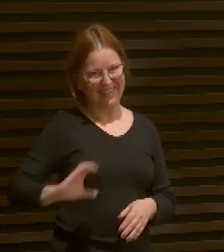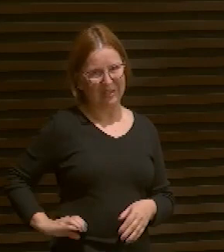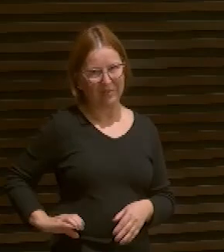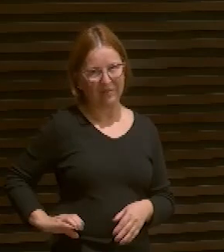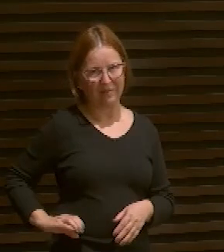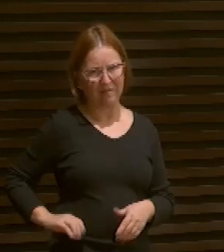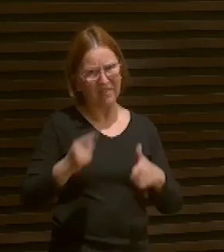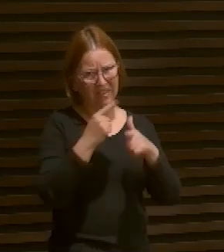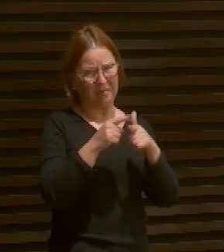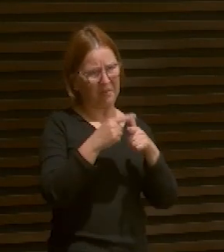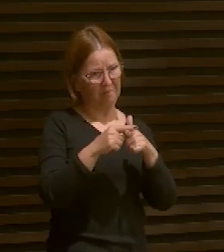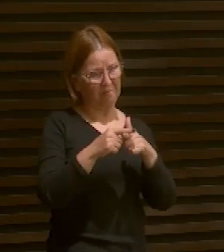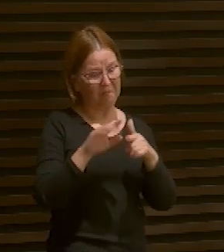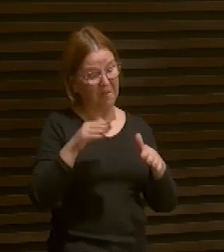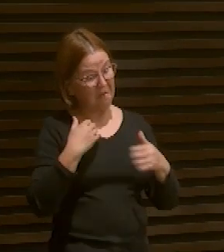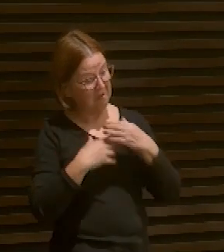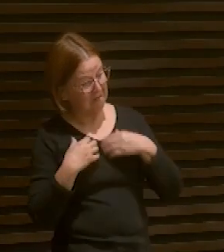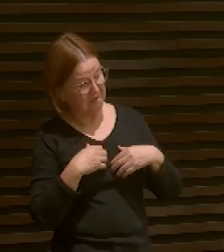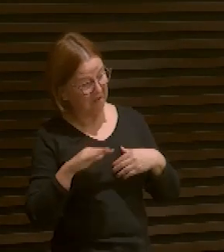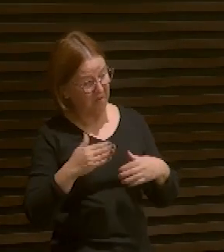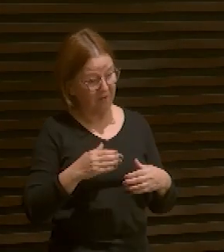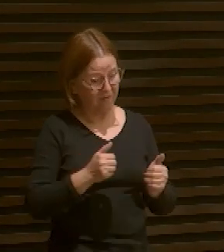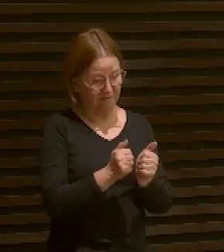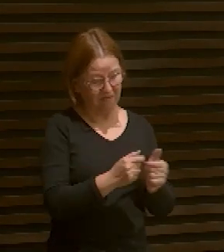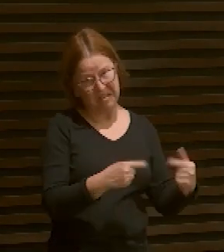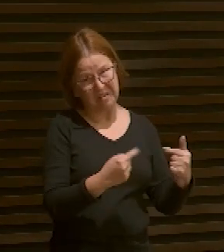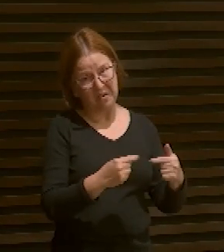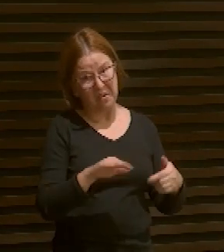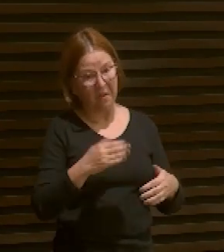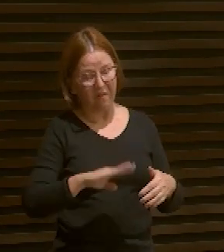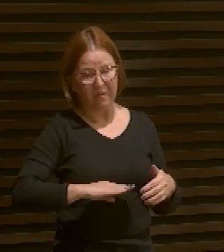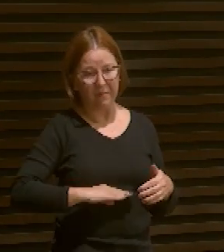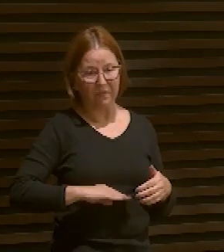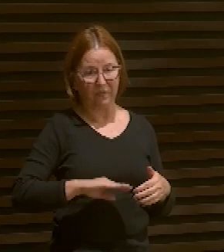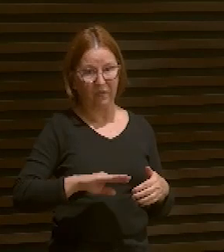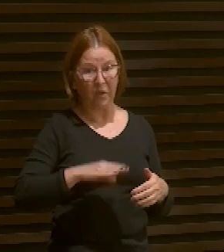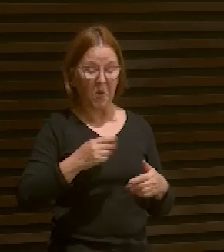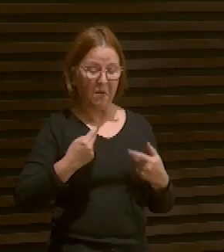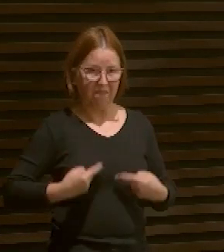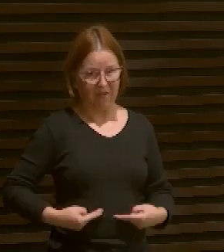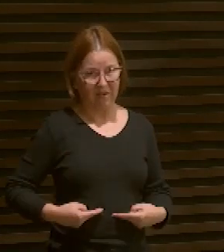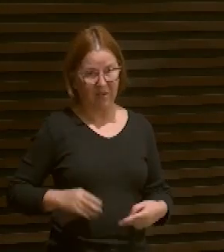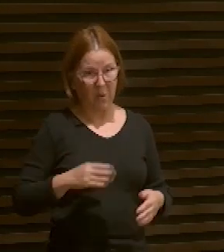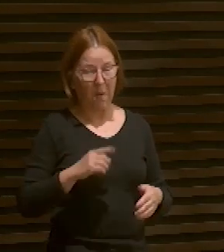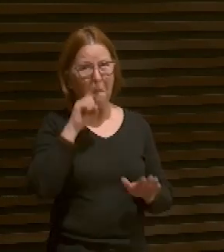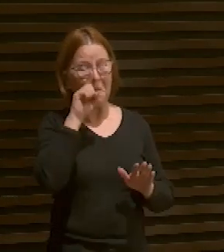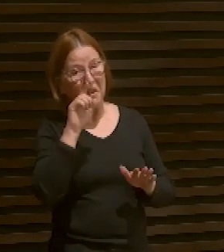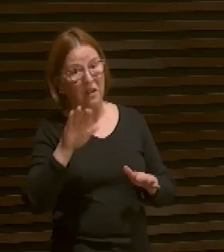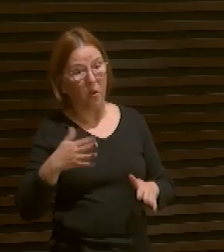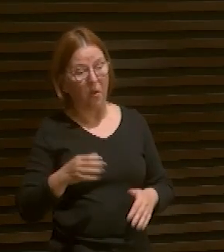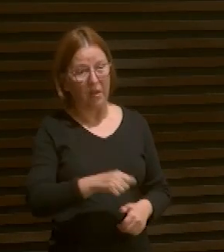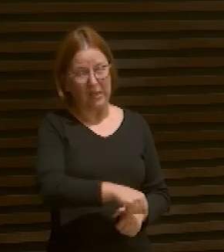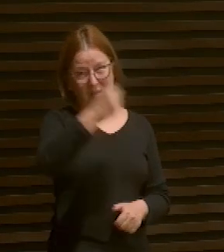Será tribulação, ou angústia, ou perseguição, ou fome, ou nudez, ou perigo, ou